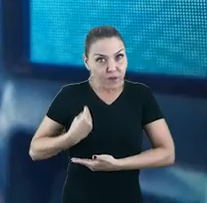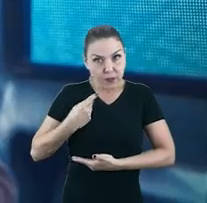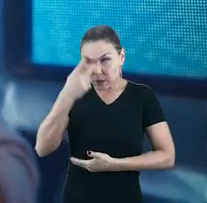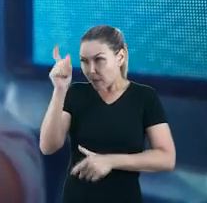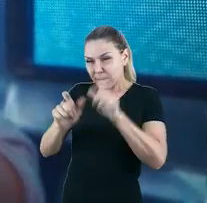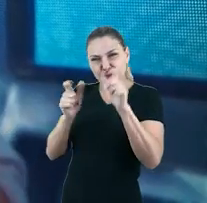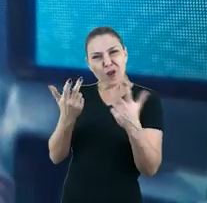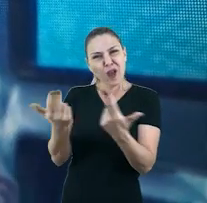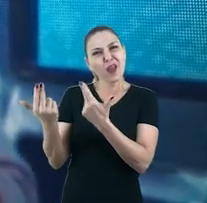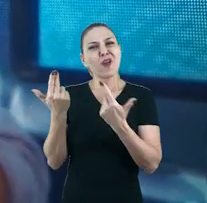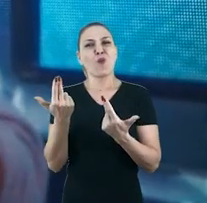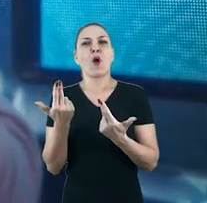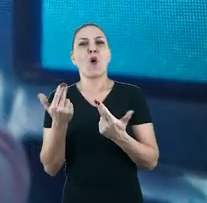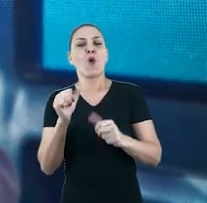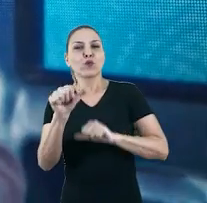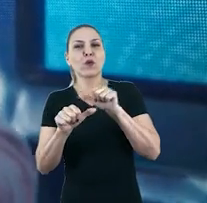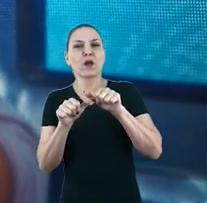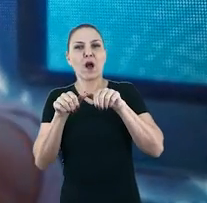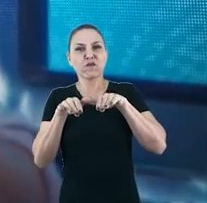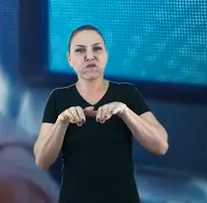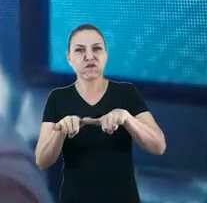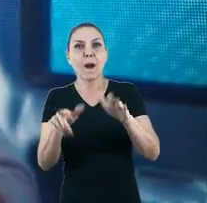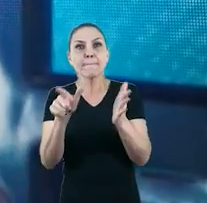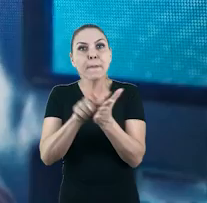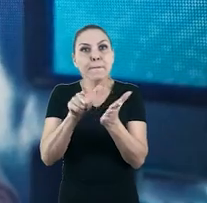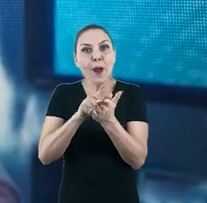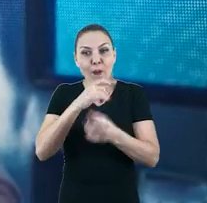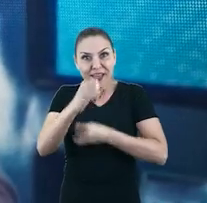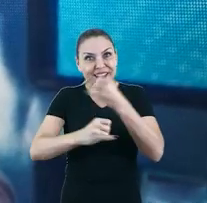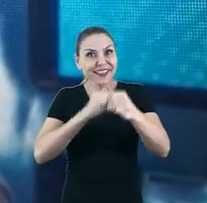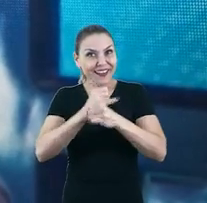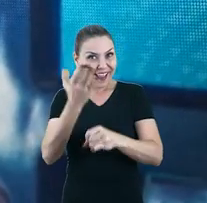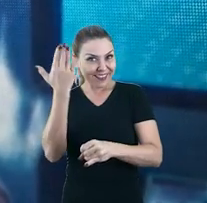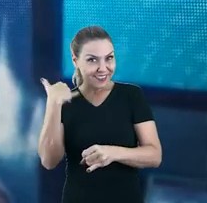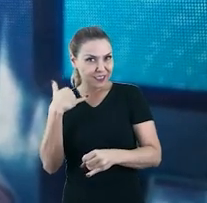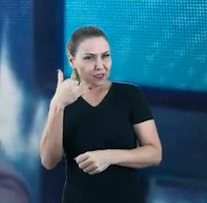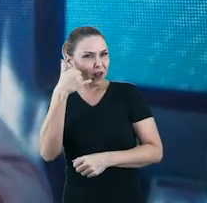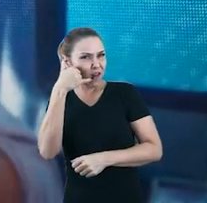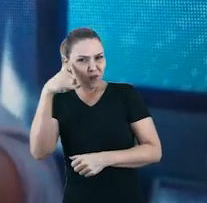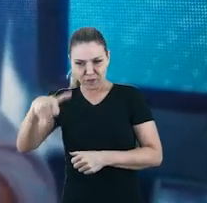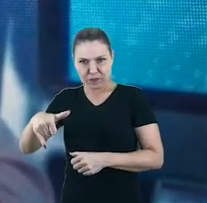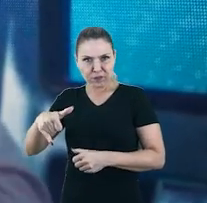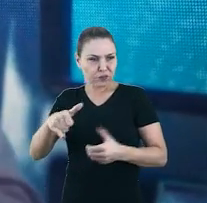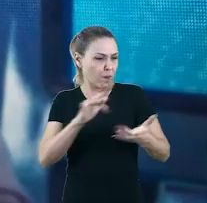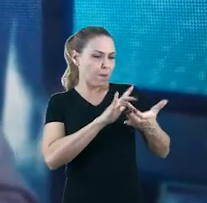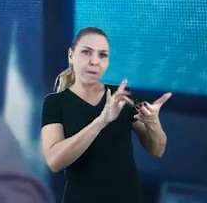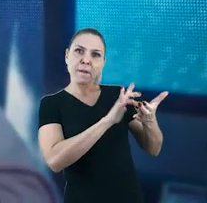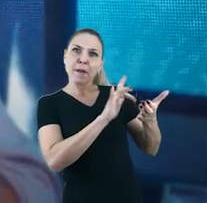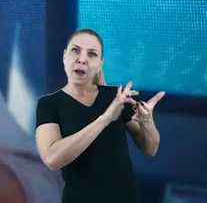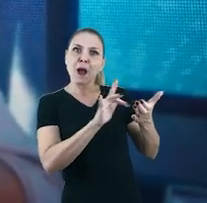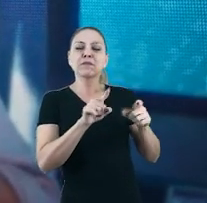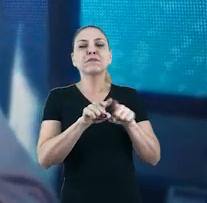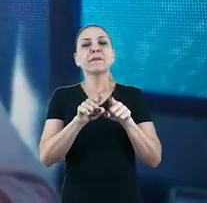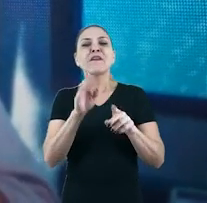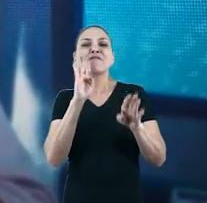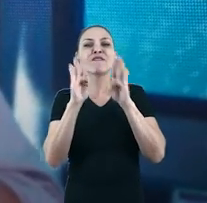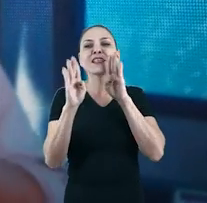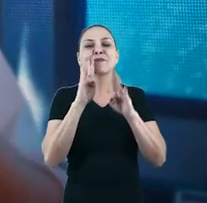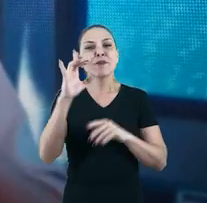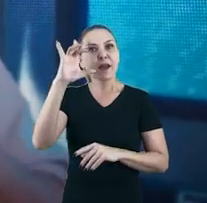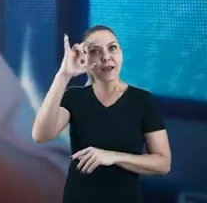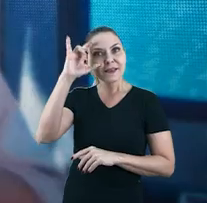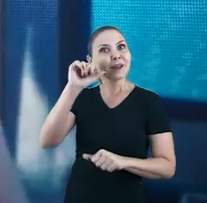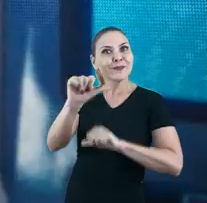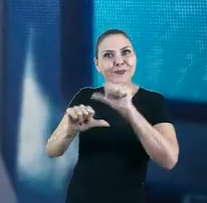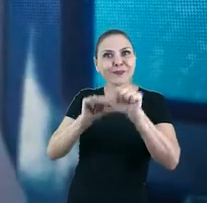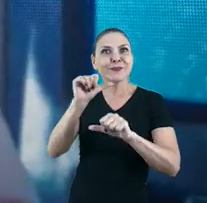gente. Assim como foi trocar o fax pela internet, o telefone fixo pelo celular, o Facebook